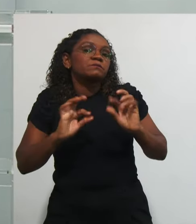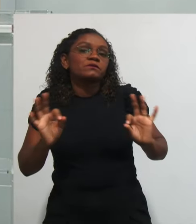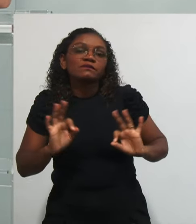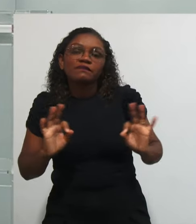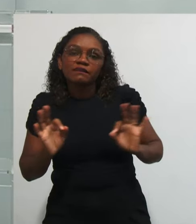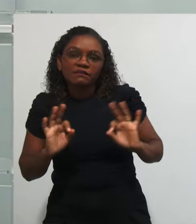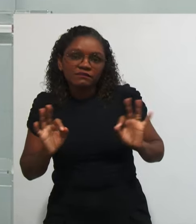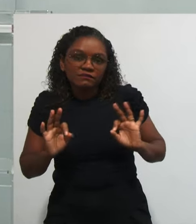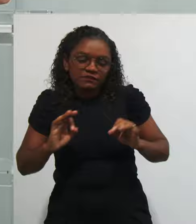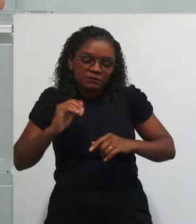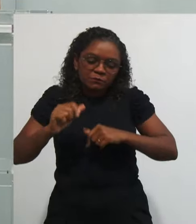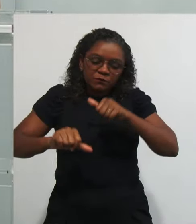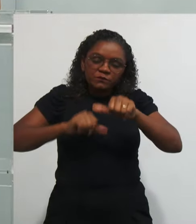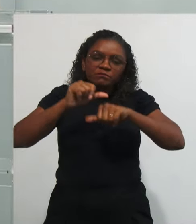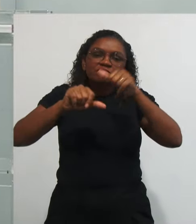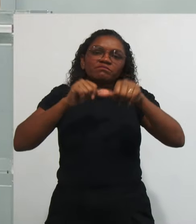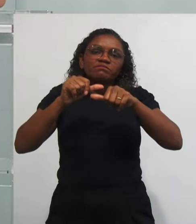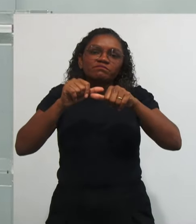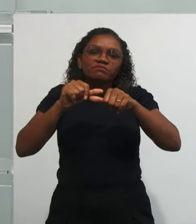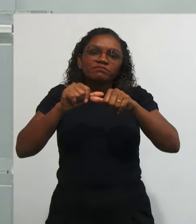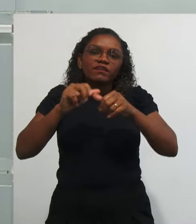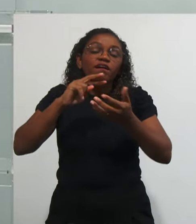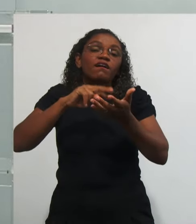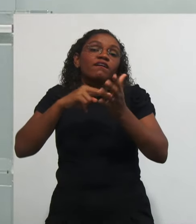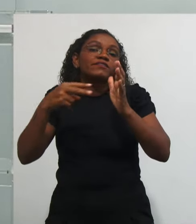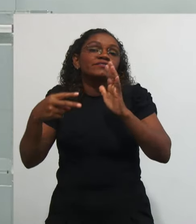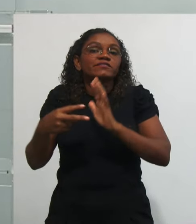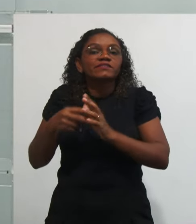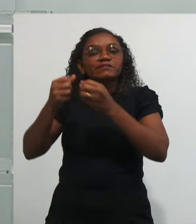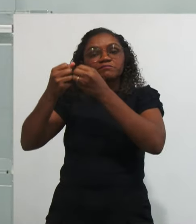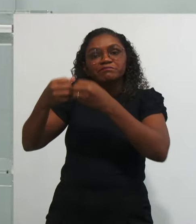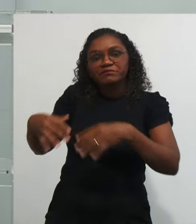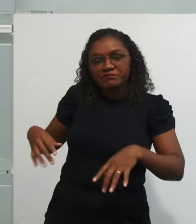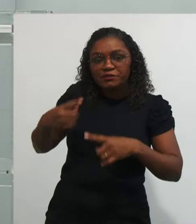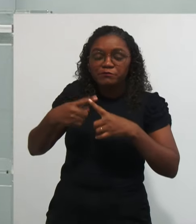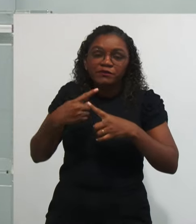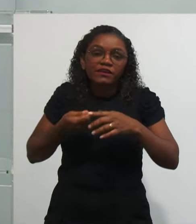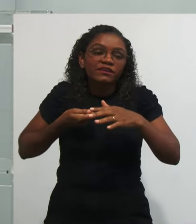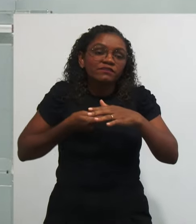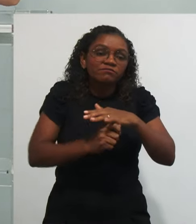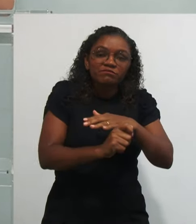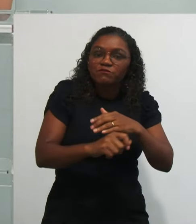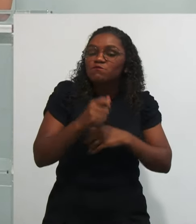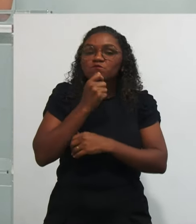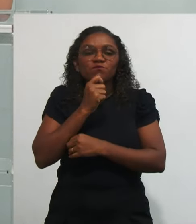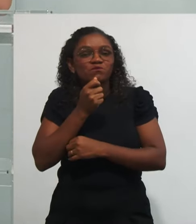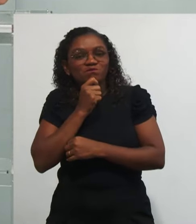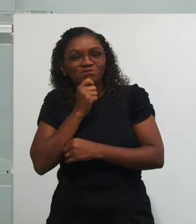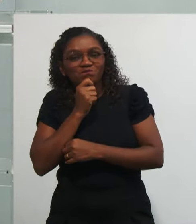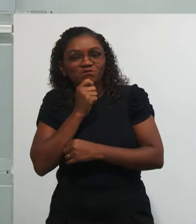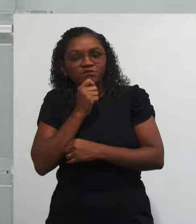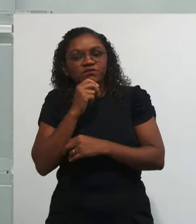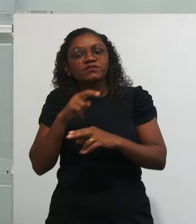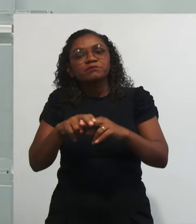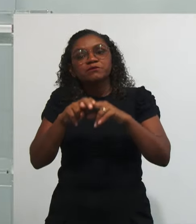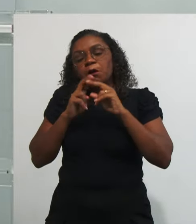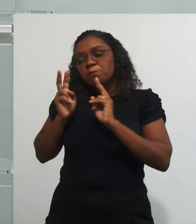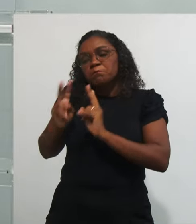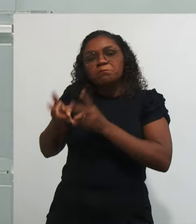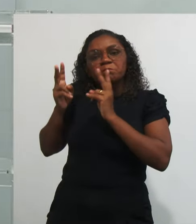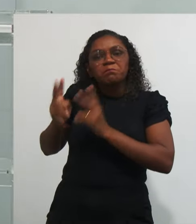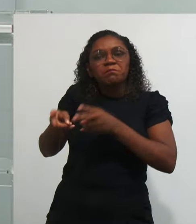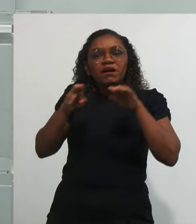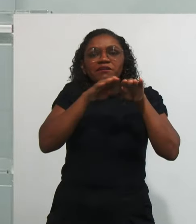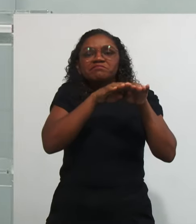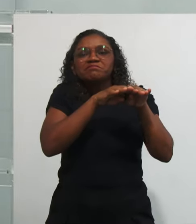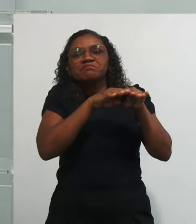oportunidade de alavancar o negócio e deixaram de investir em tecnologia e continuaram ali fazendo do mesmo jeito